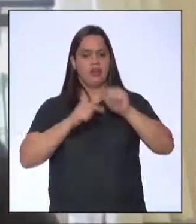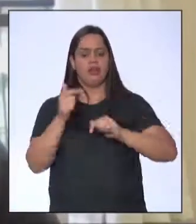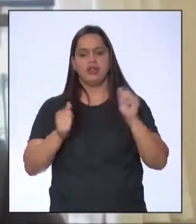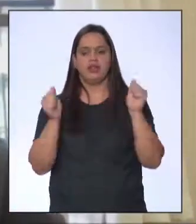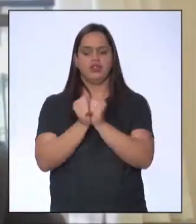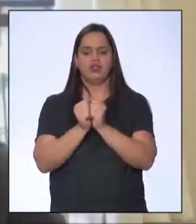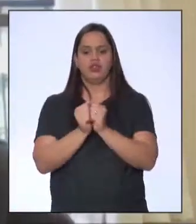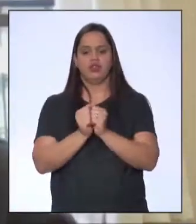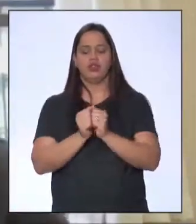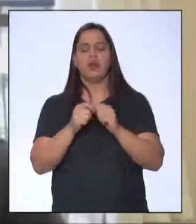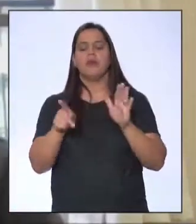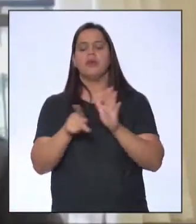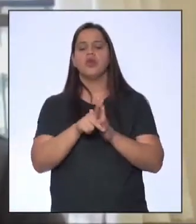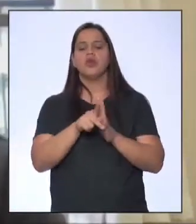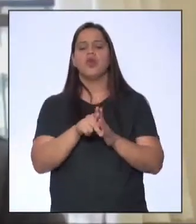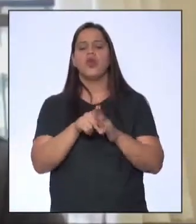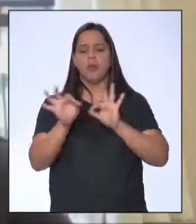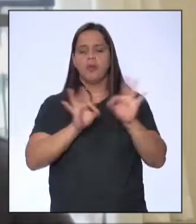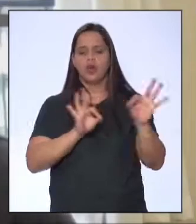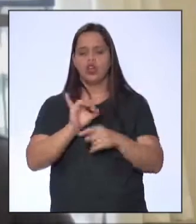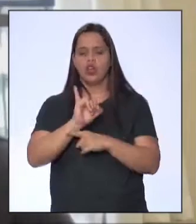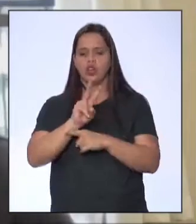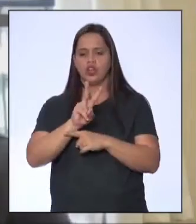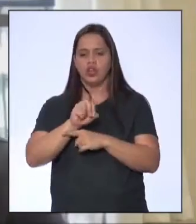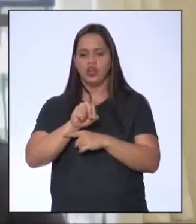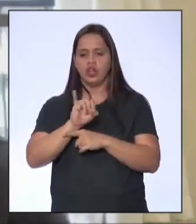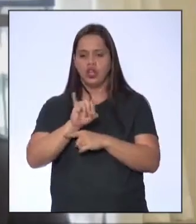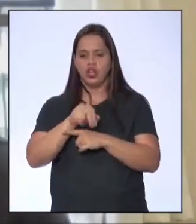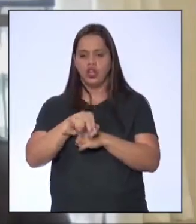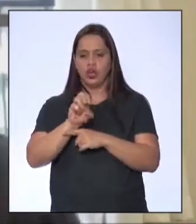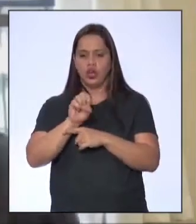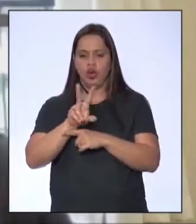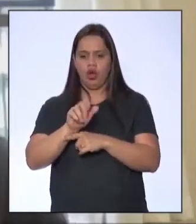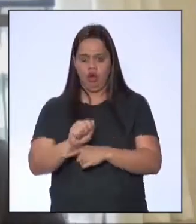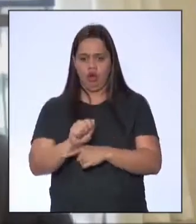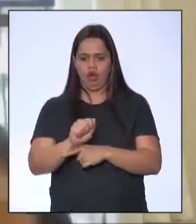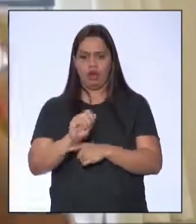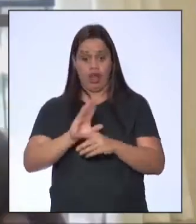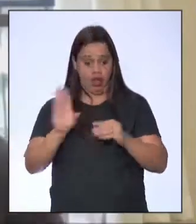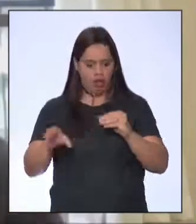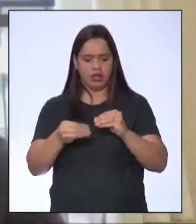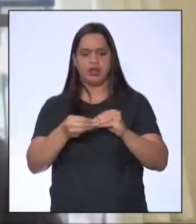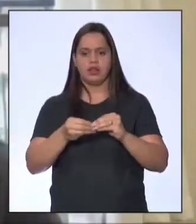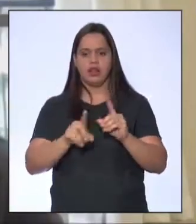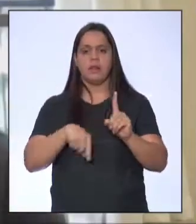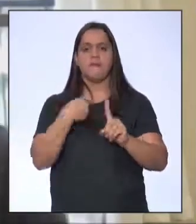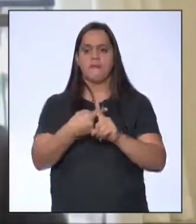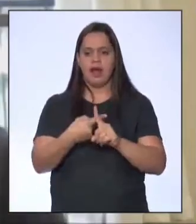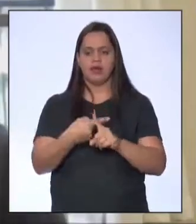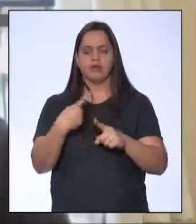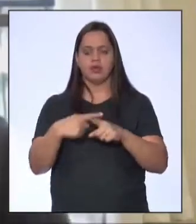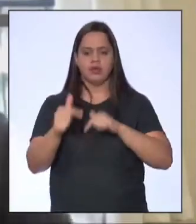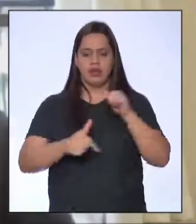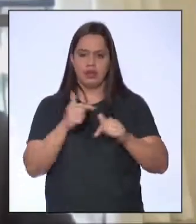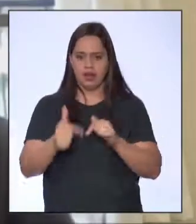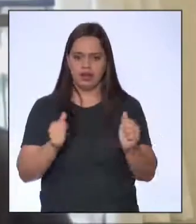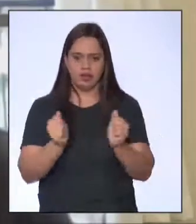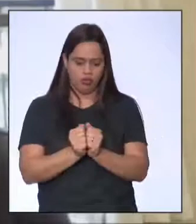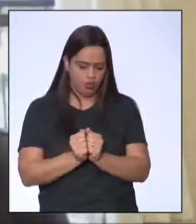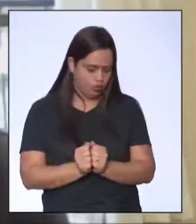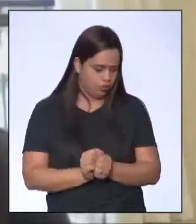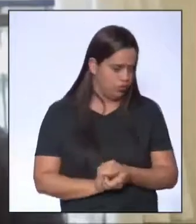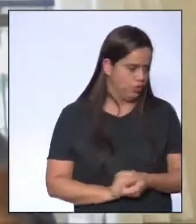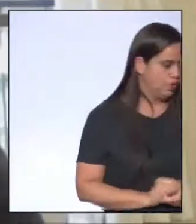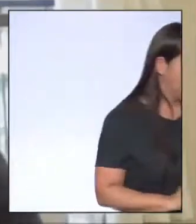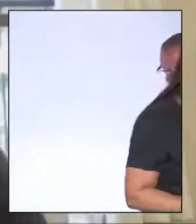O Inova veio para fazer o quê? Essa mudança e acrescentar mais. O Inova trabalhando com essa técnica de você expandir um pouco